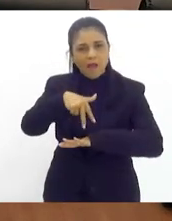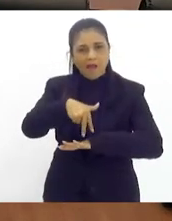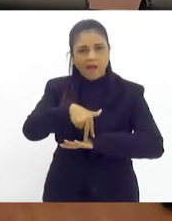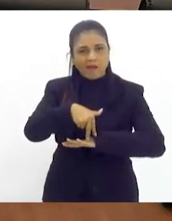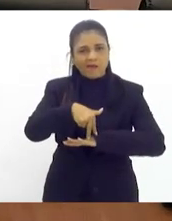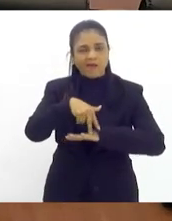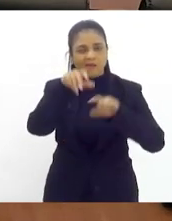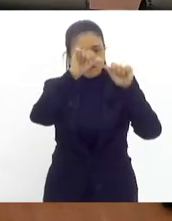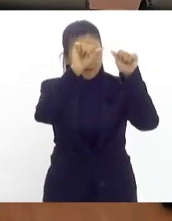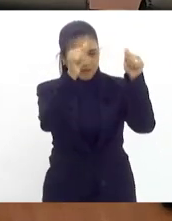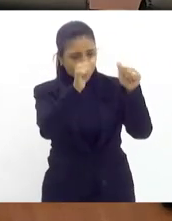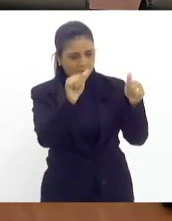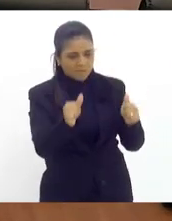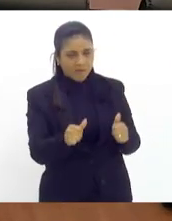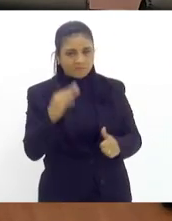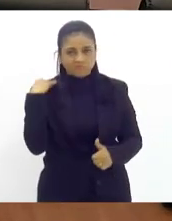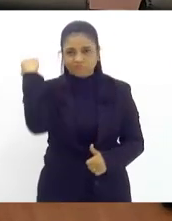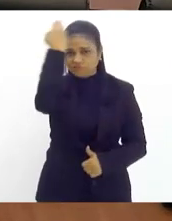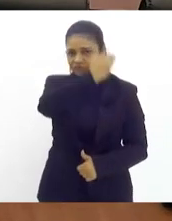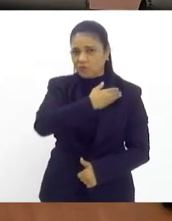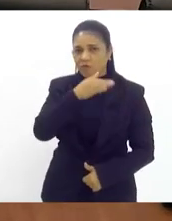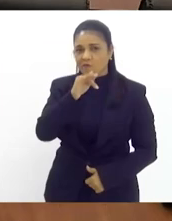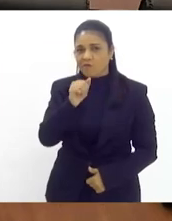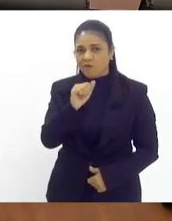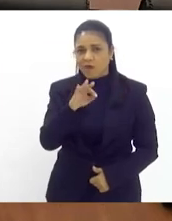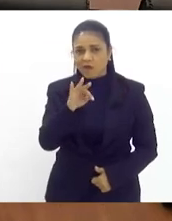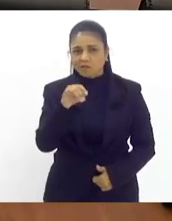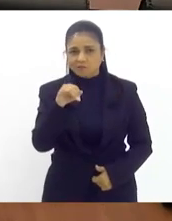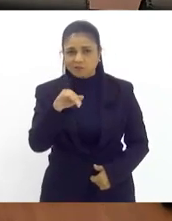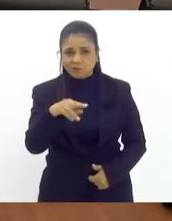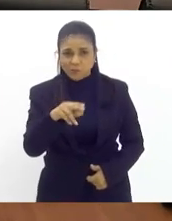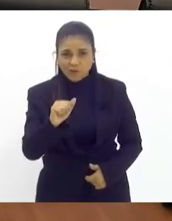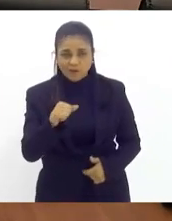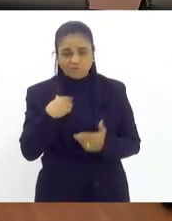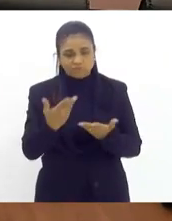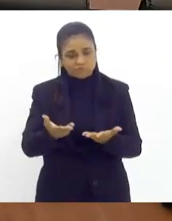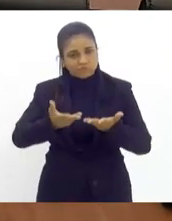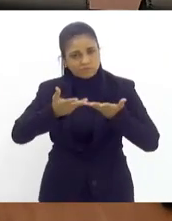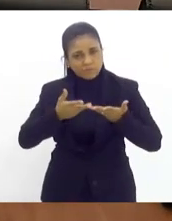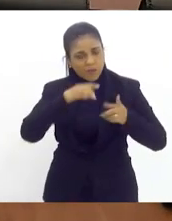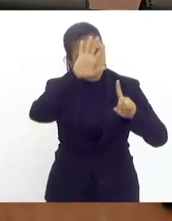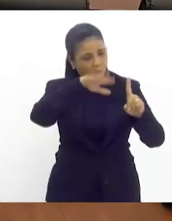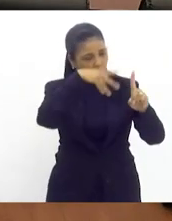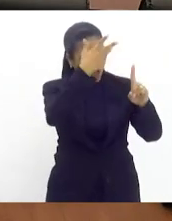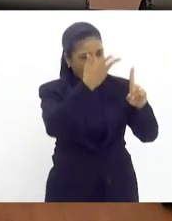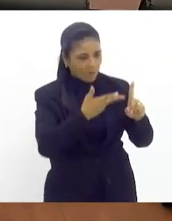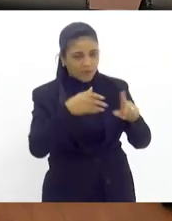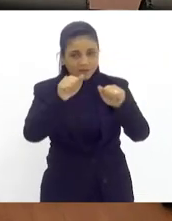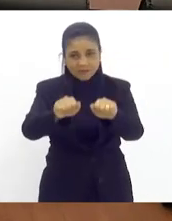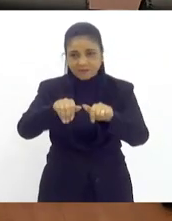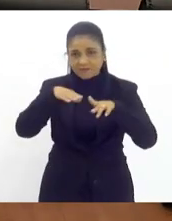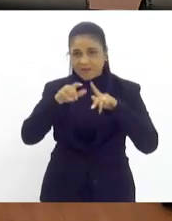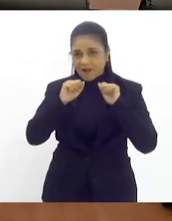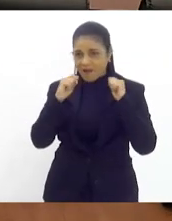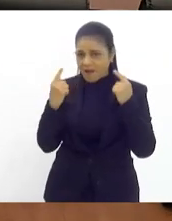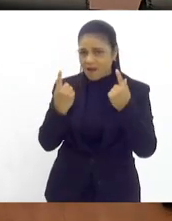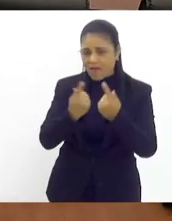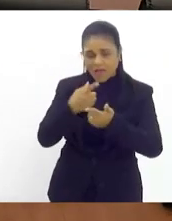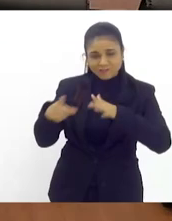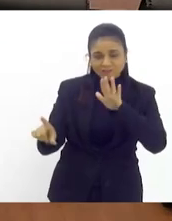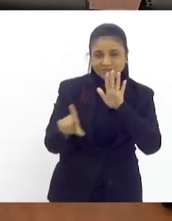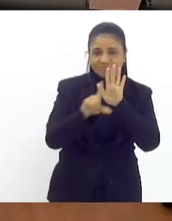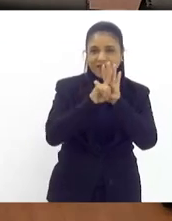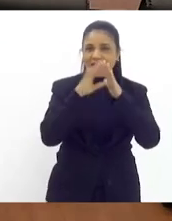imagem Peregrina de Nossa Senhora de Fátima receber essa grande homenagem nessa casa de decisão essa casa de